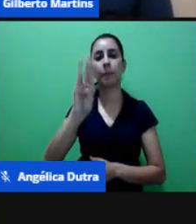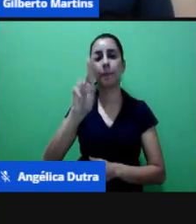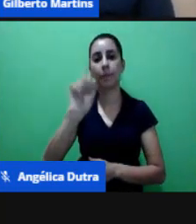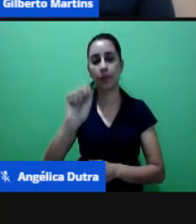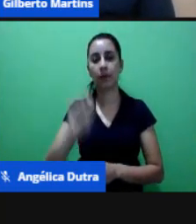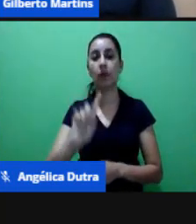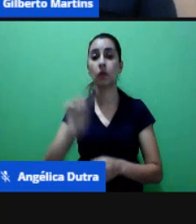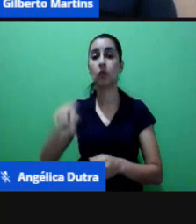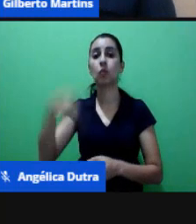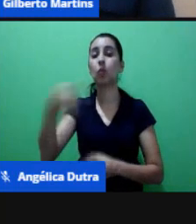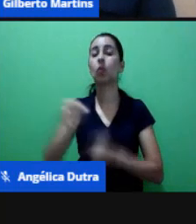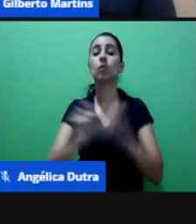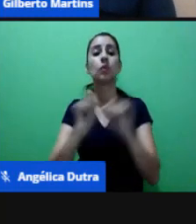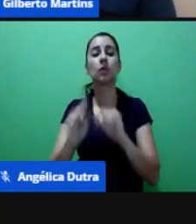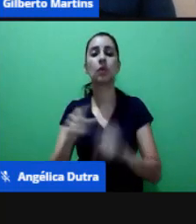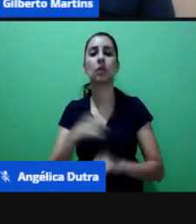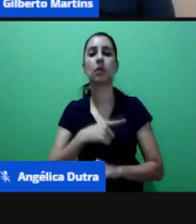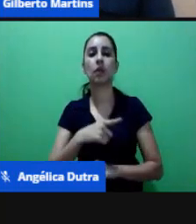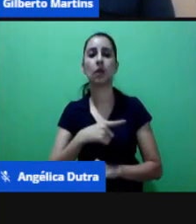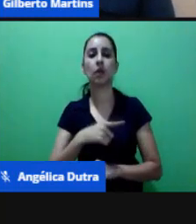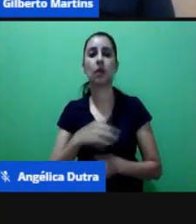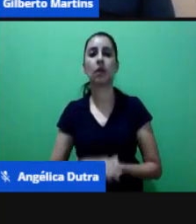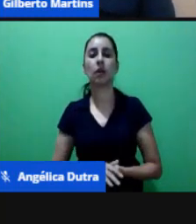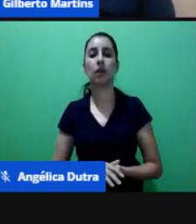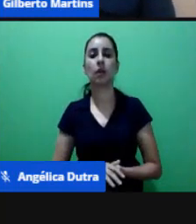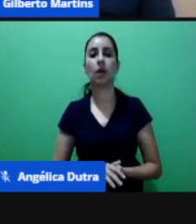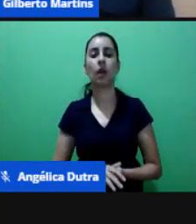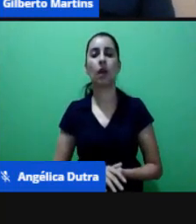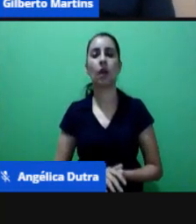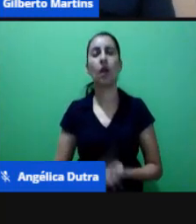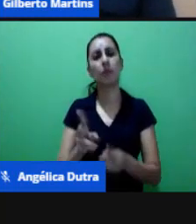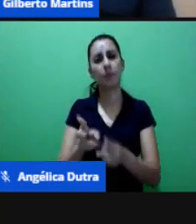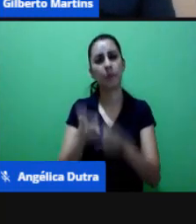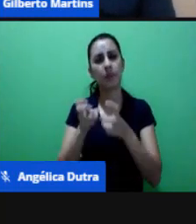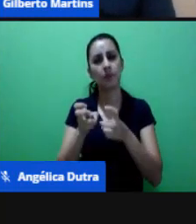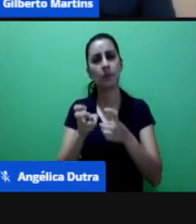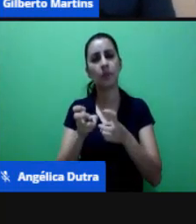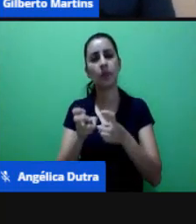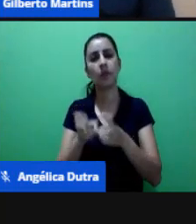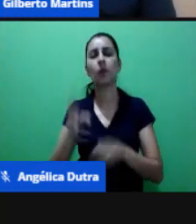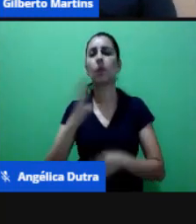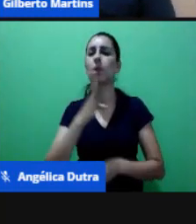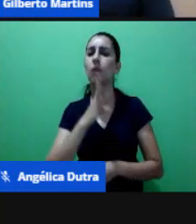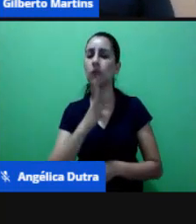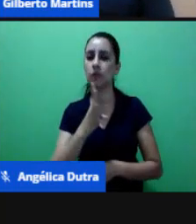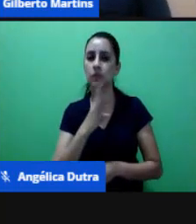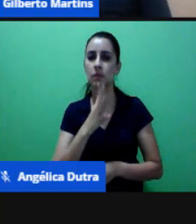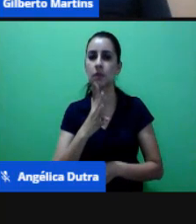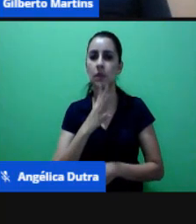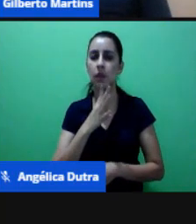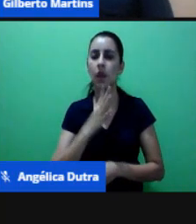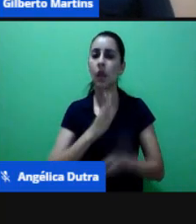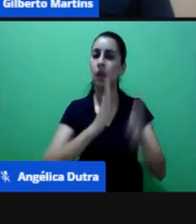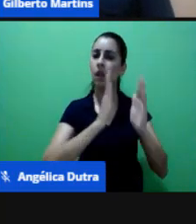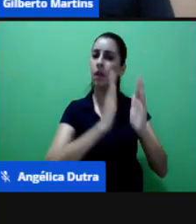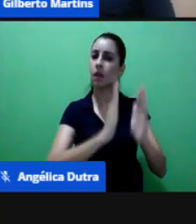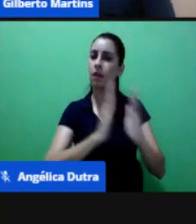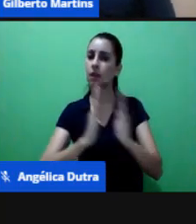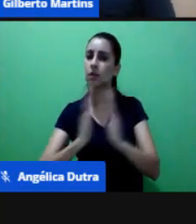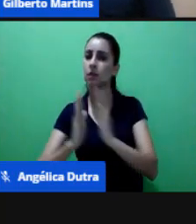item, teremos identificar, reconhecer e classificar